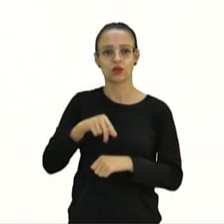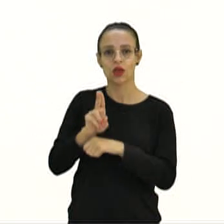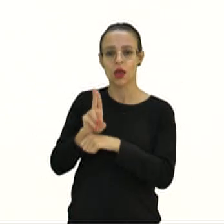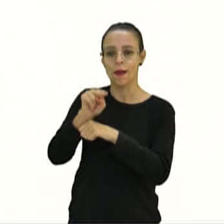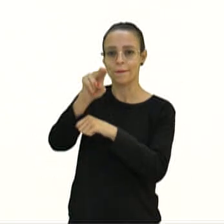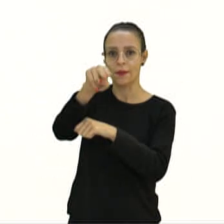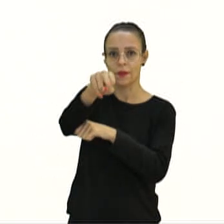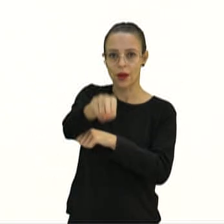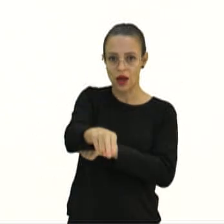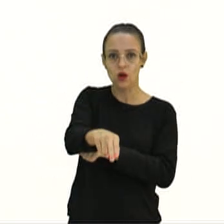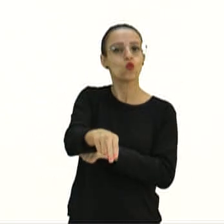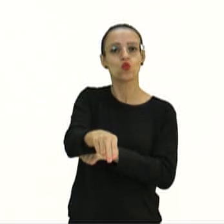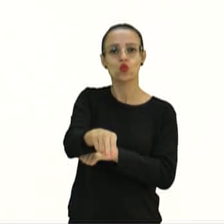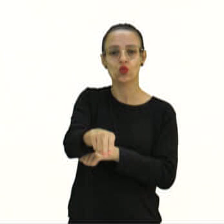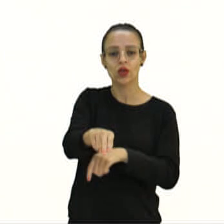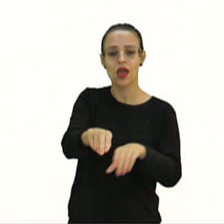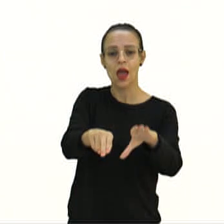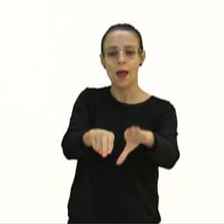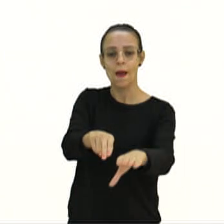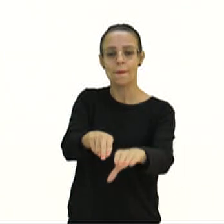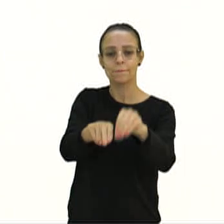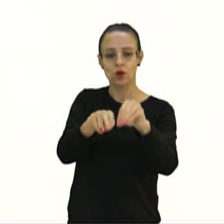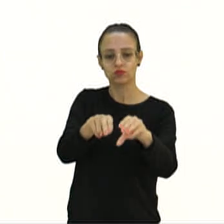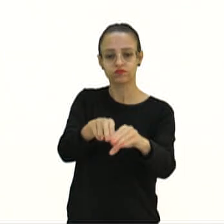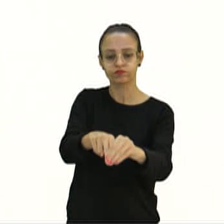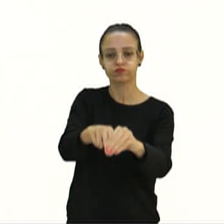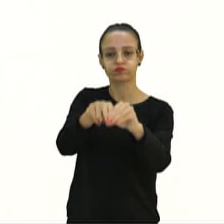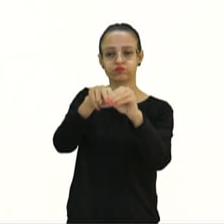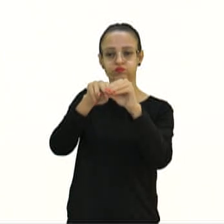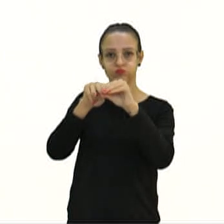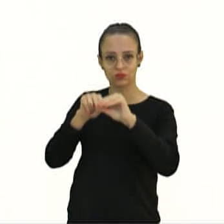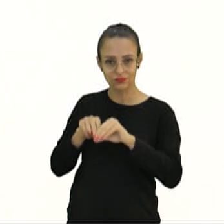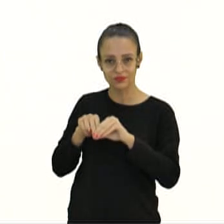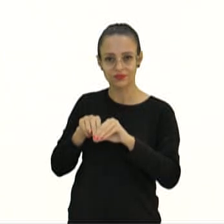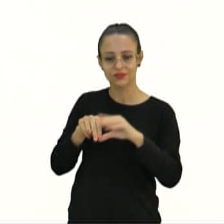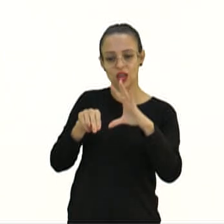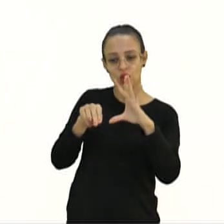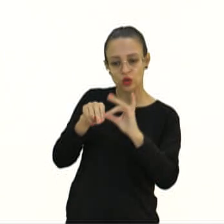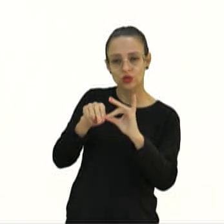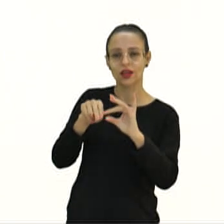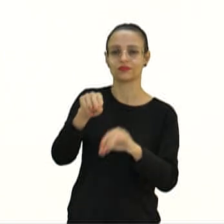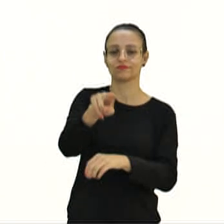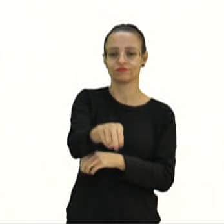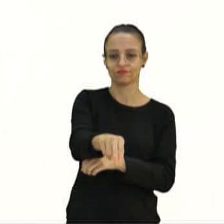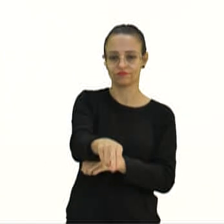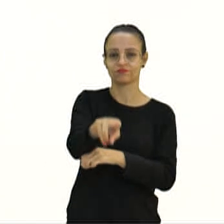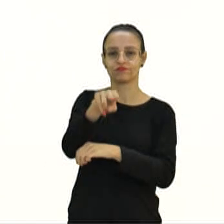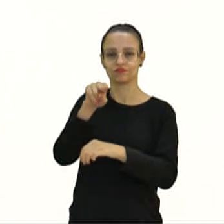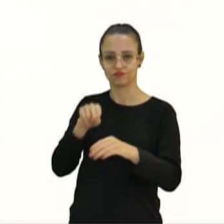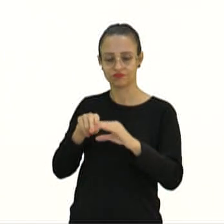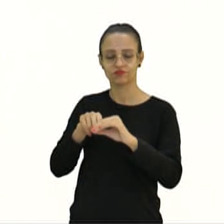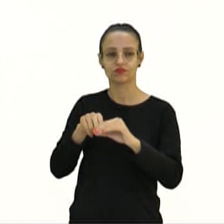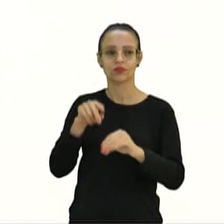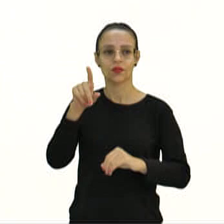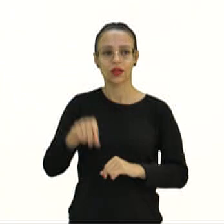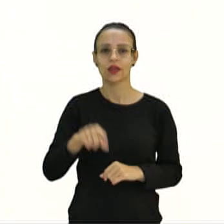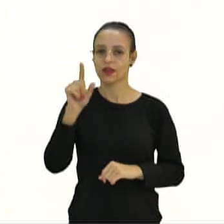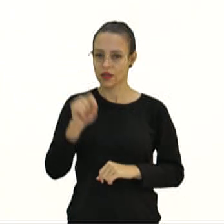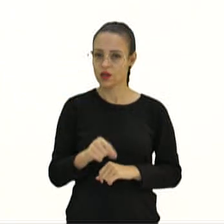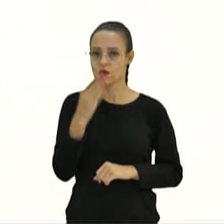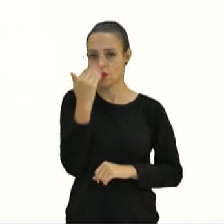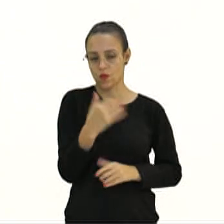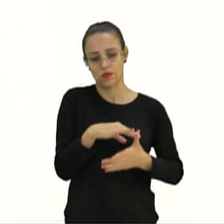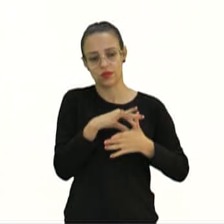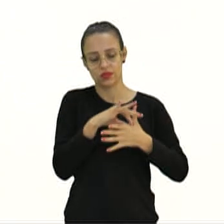quando ele joga a língua, consegue grudar no alimento e aí o alimento fica preso na língua dele. E aí ele consegue se alimentar. Geralmente eles são